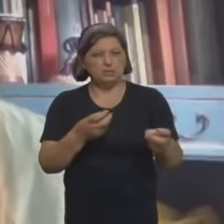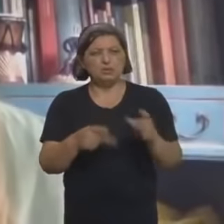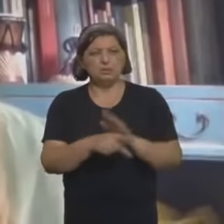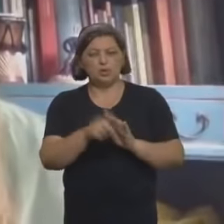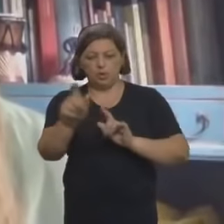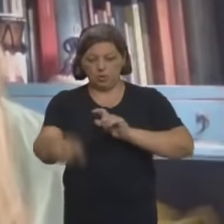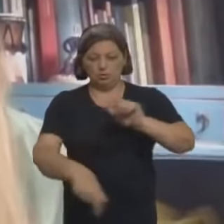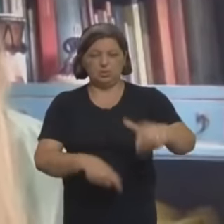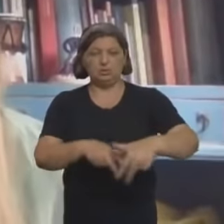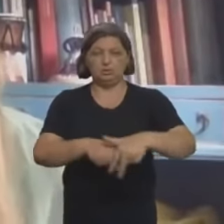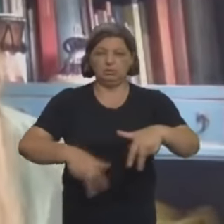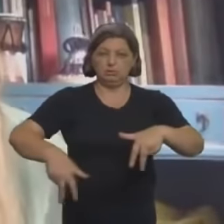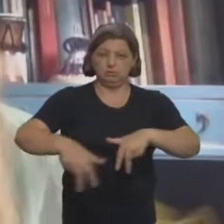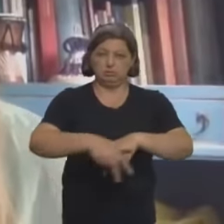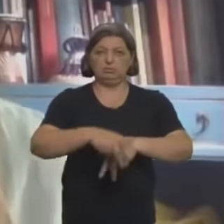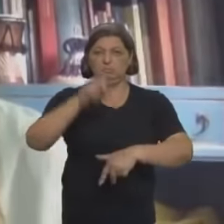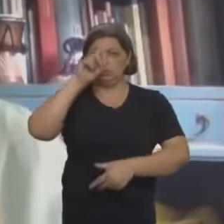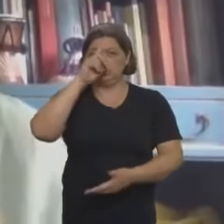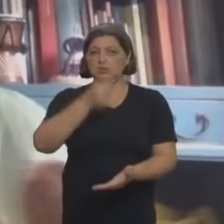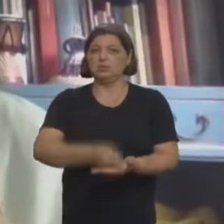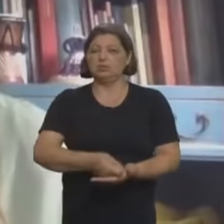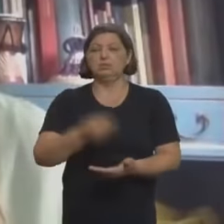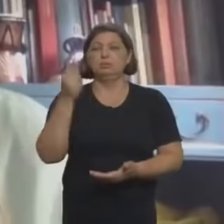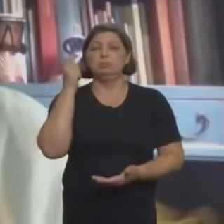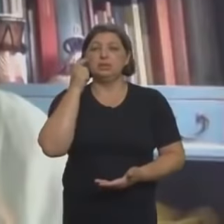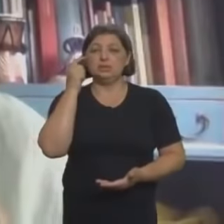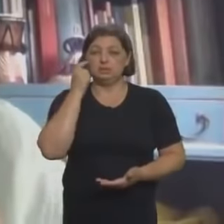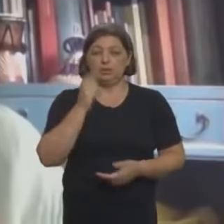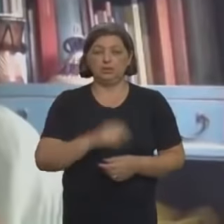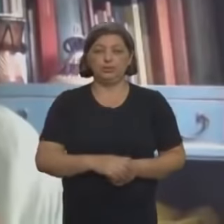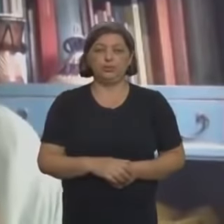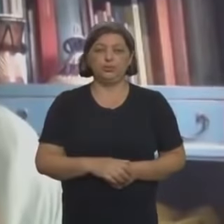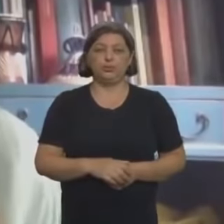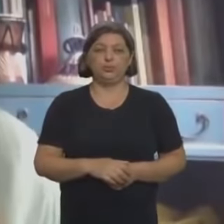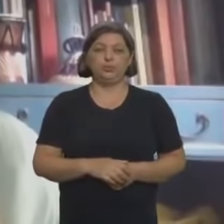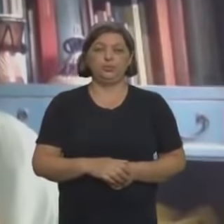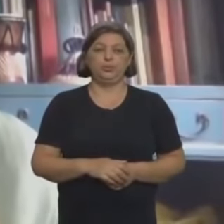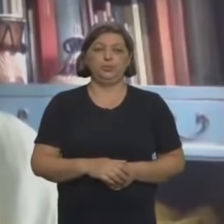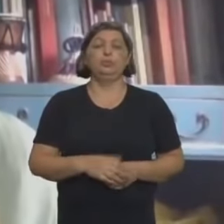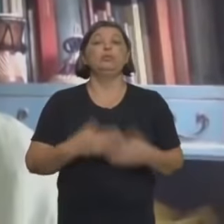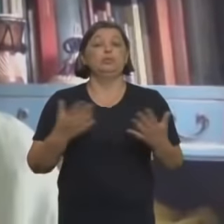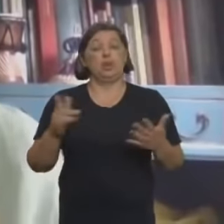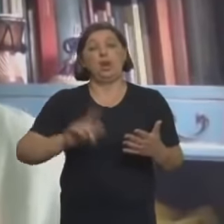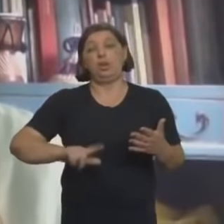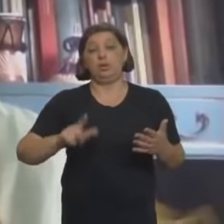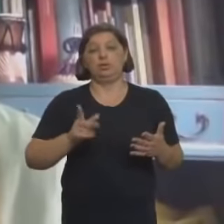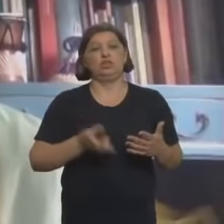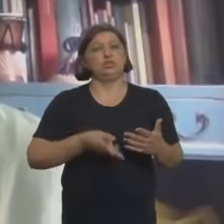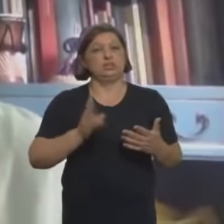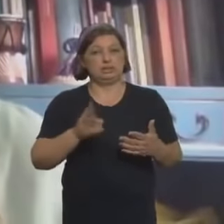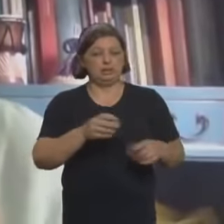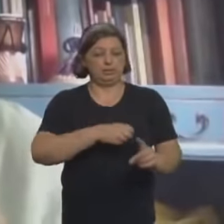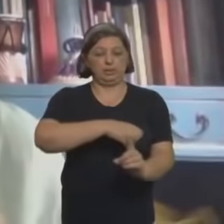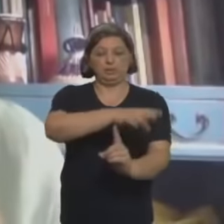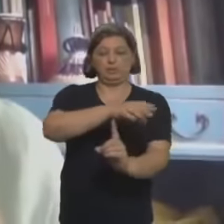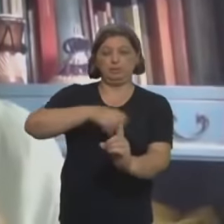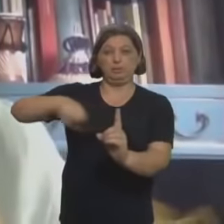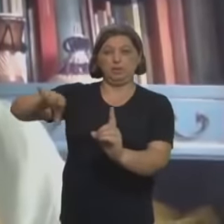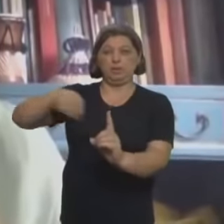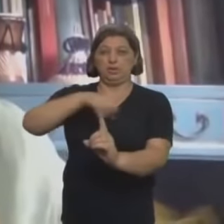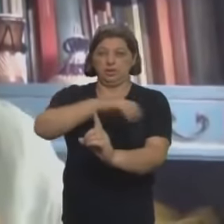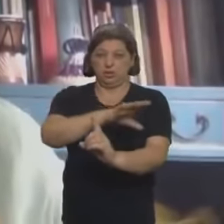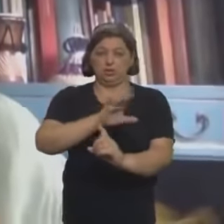os protagonistas dessas decisões, desses pensamentos, e possam ali, claro, sempre com o mediador, mas que os